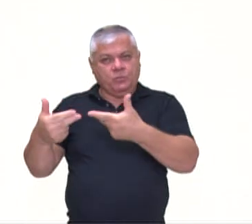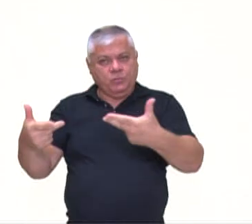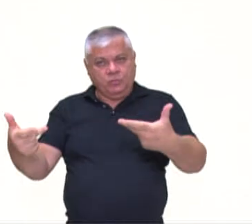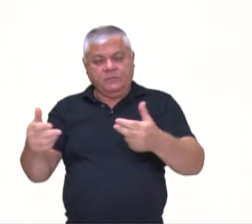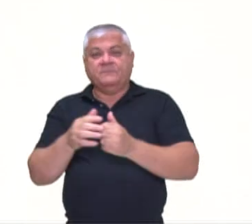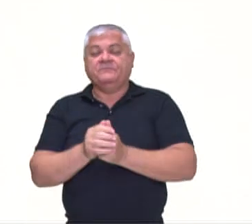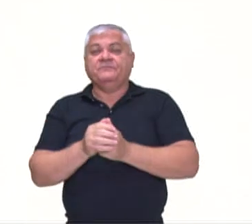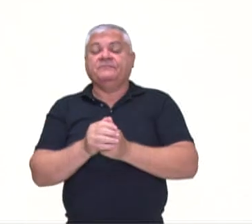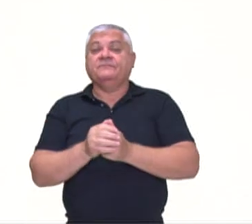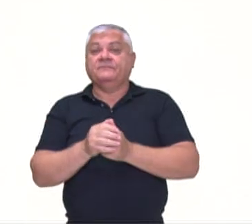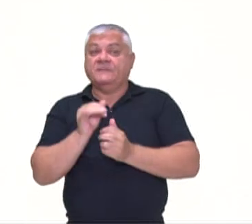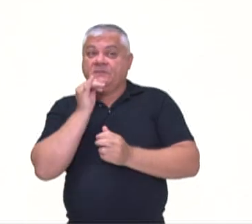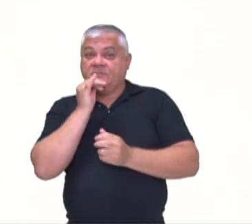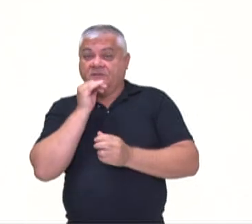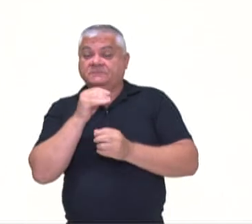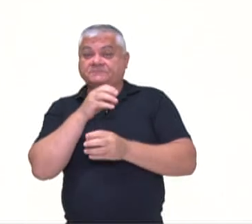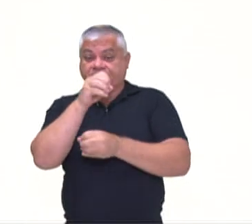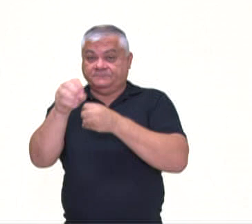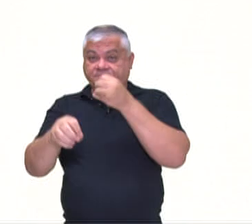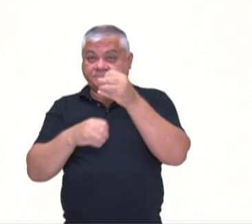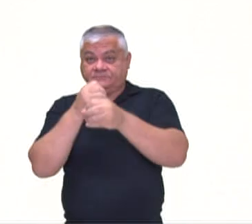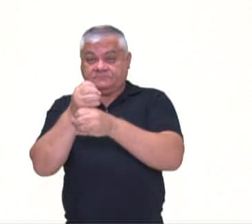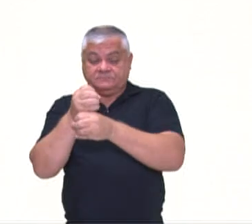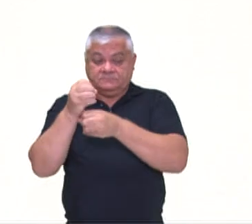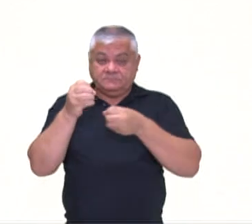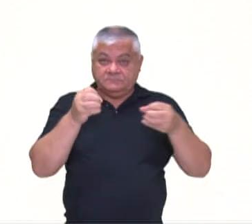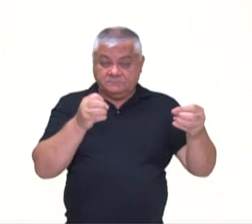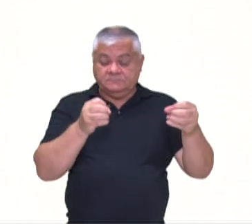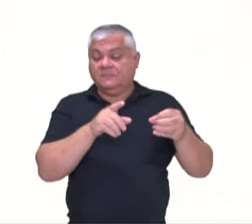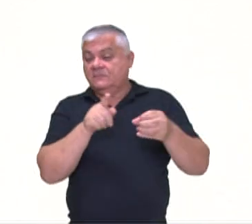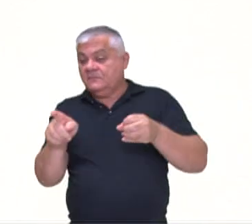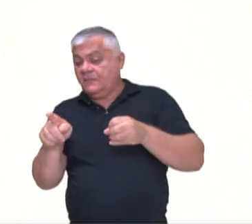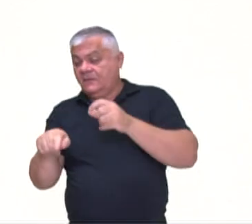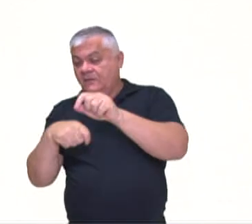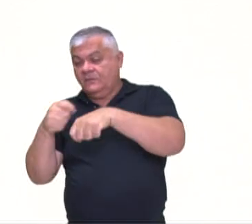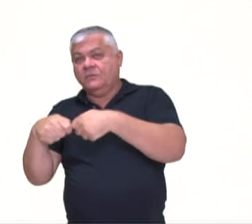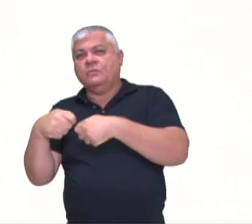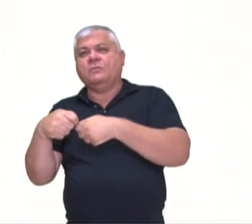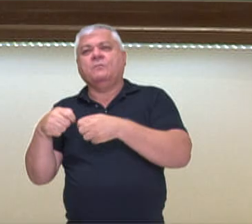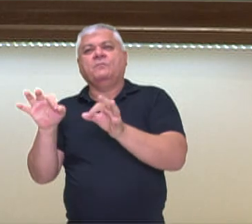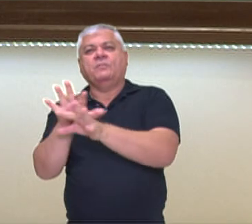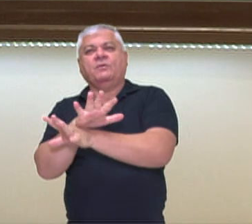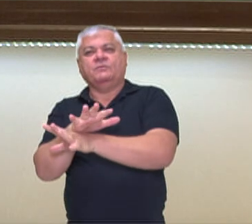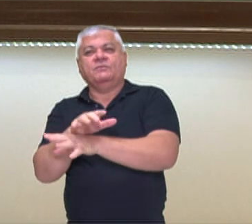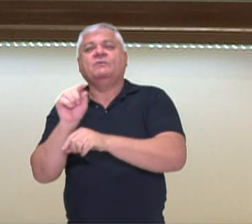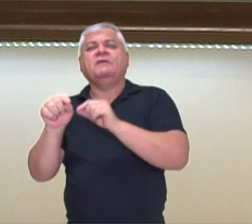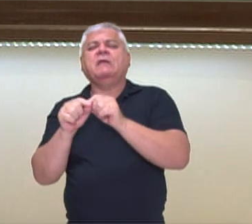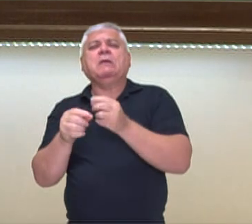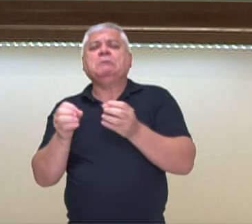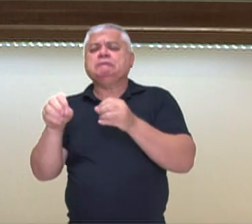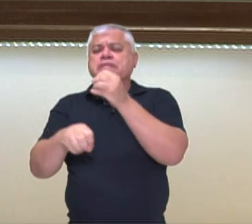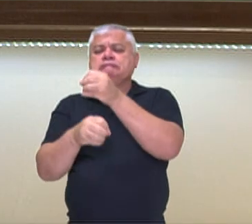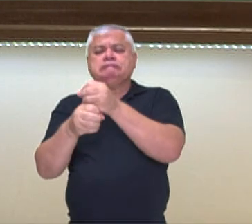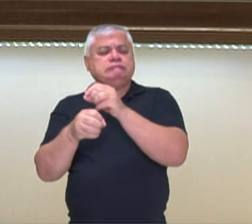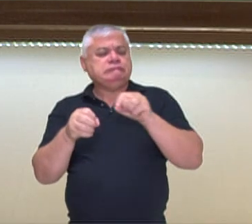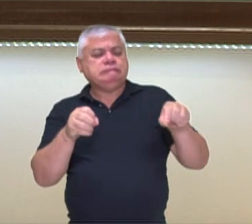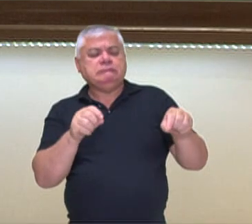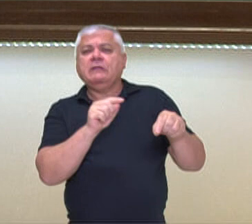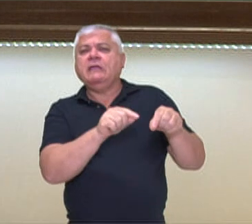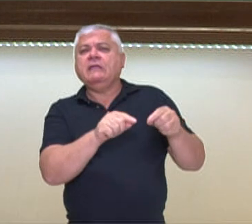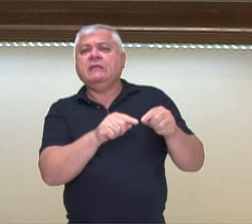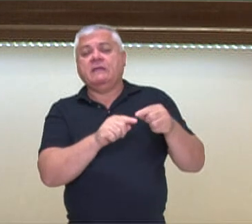sempre o seguinte: reagente indo a produto. Quem te diz quem é reagente, quem é produto? A